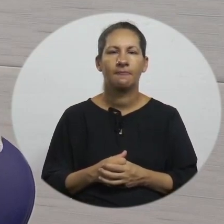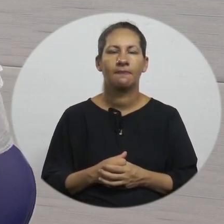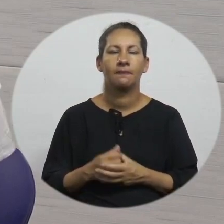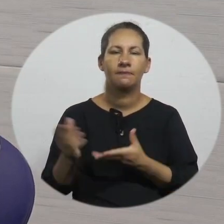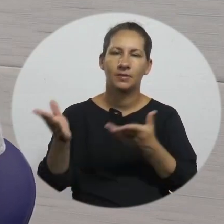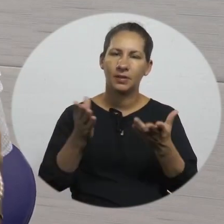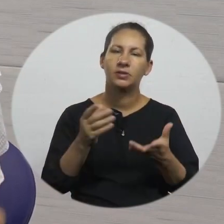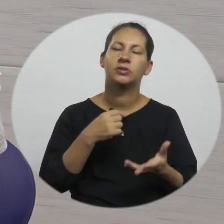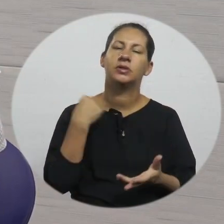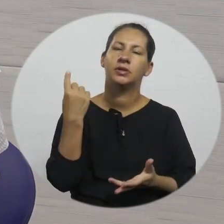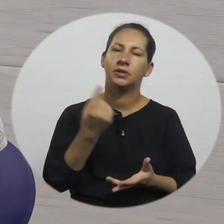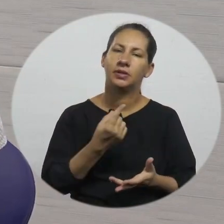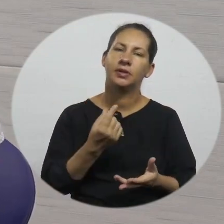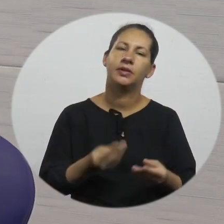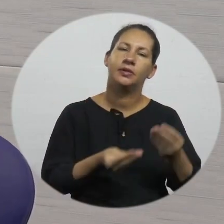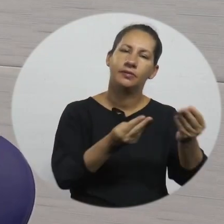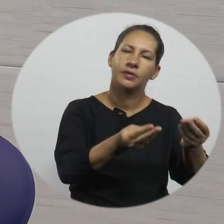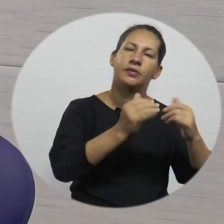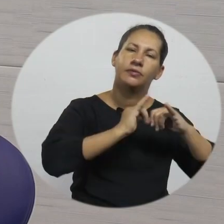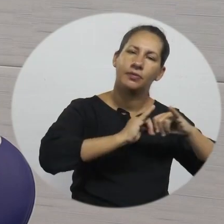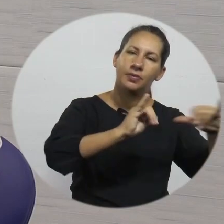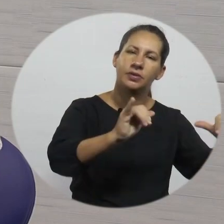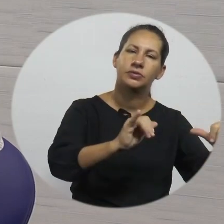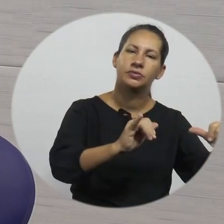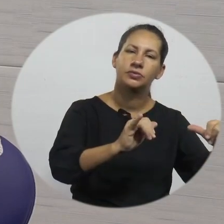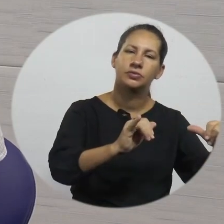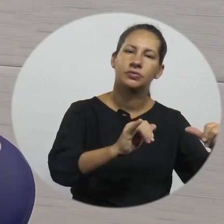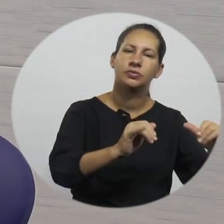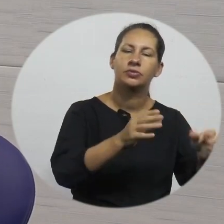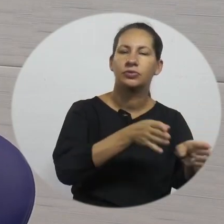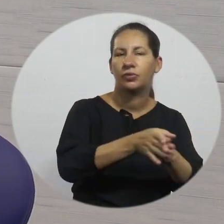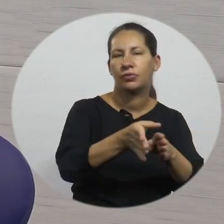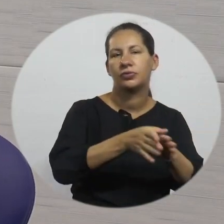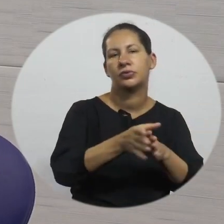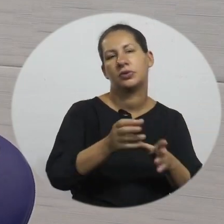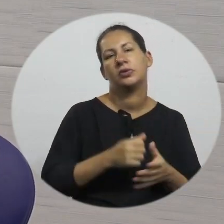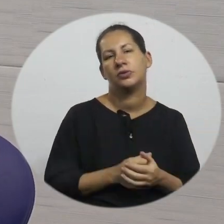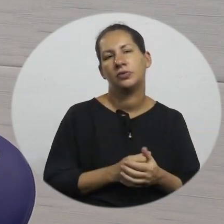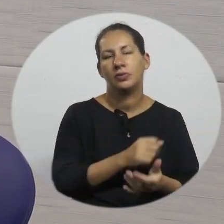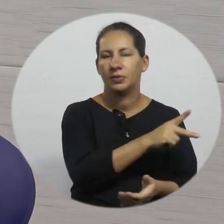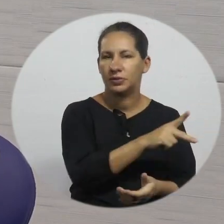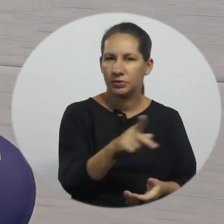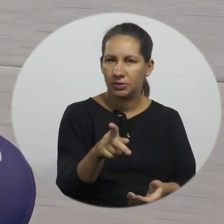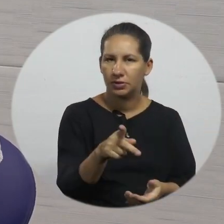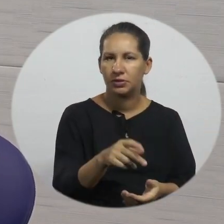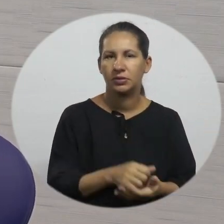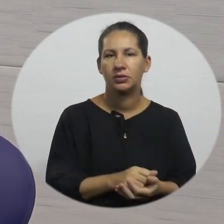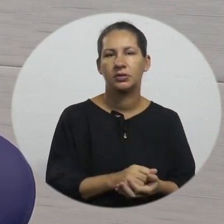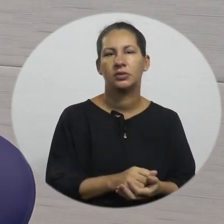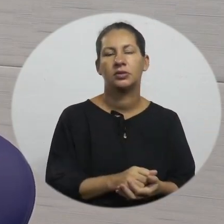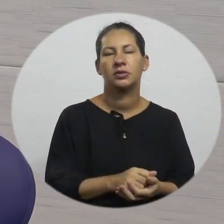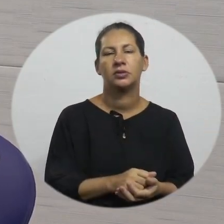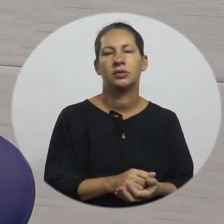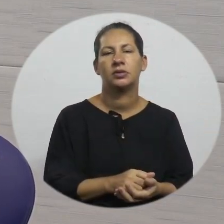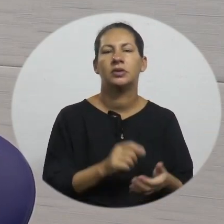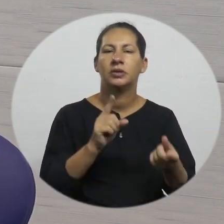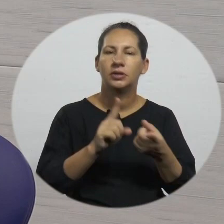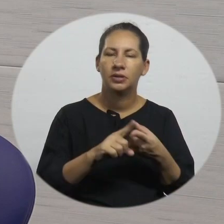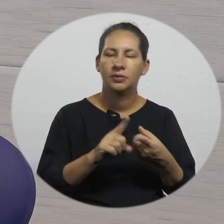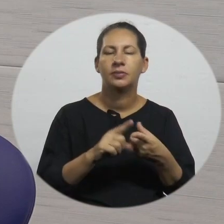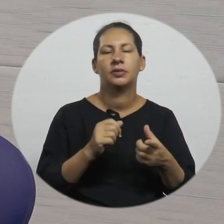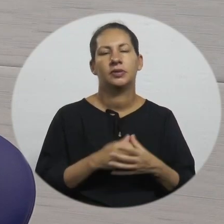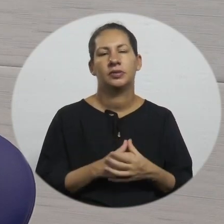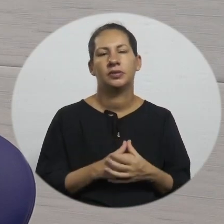trazido em novo debate, a gente leva essas informações para a chancela do nosso Conselho de Governança, que é presidido pelo desembargador-presidente